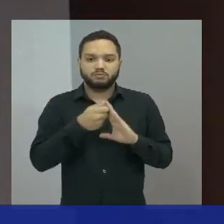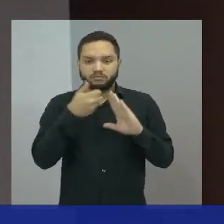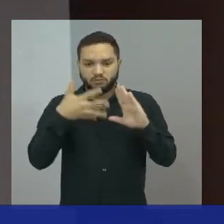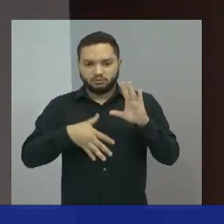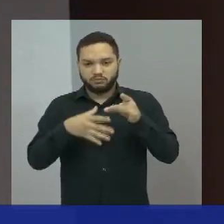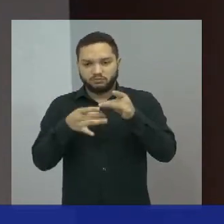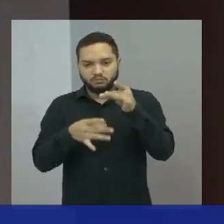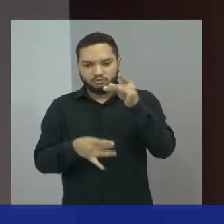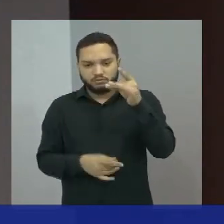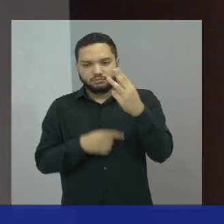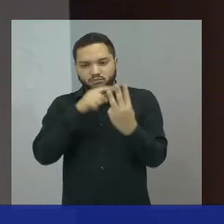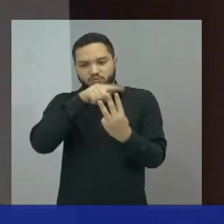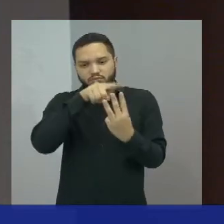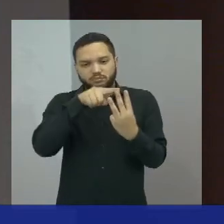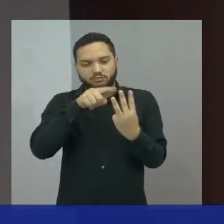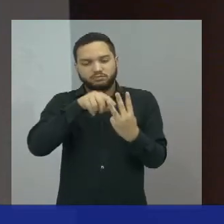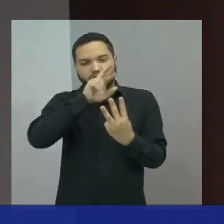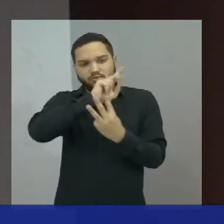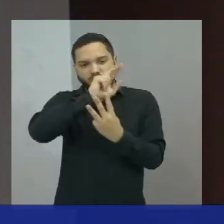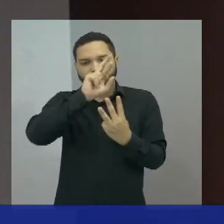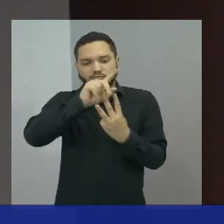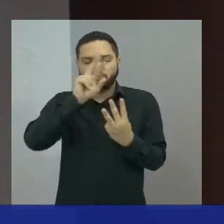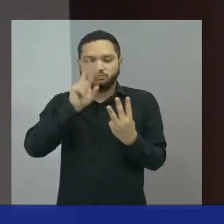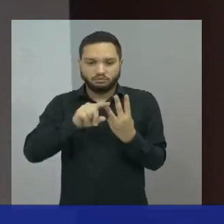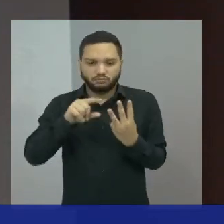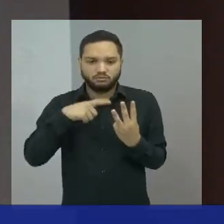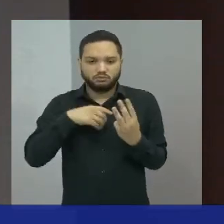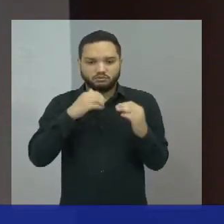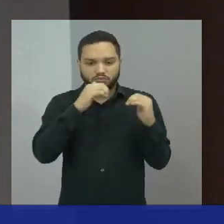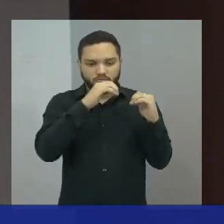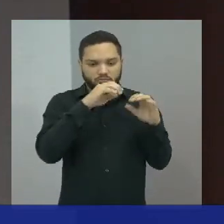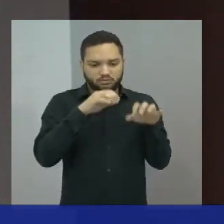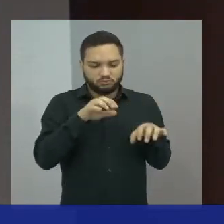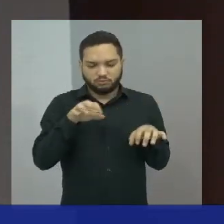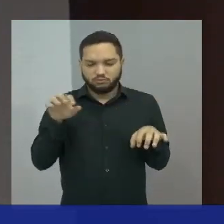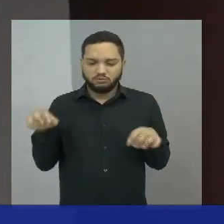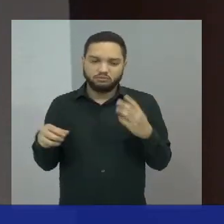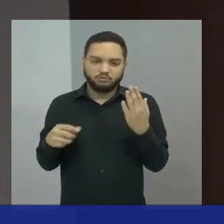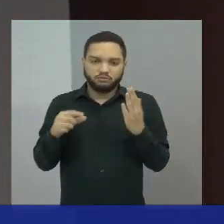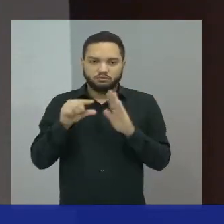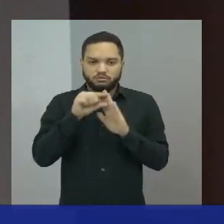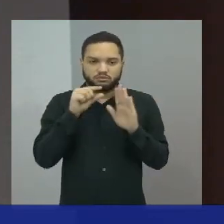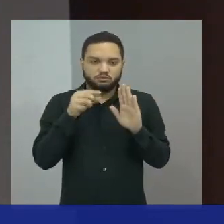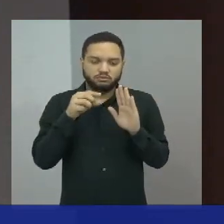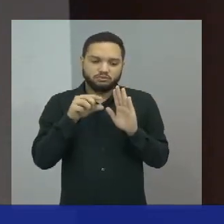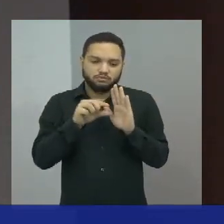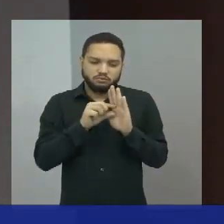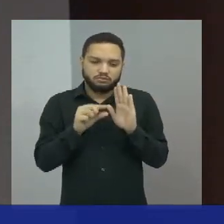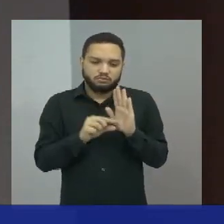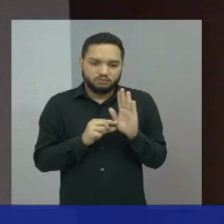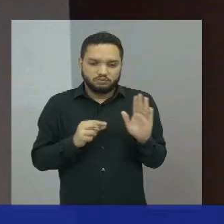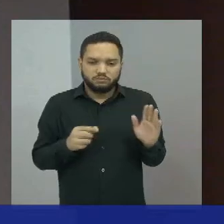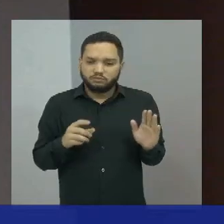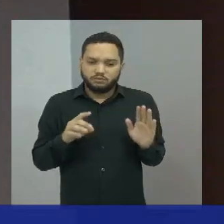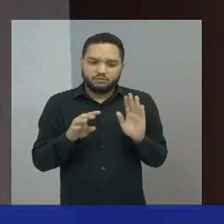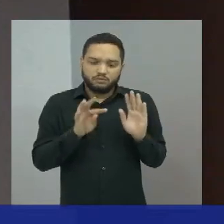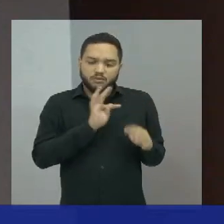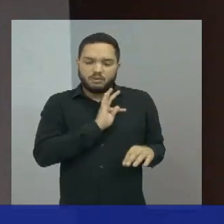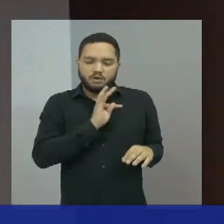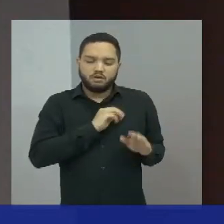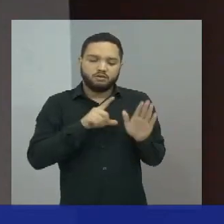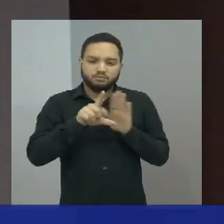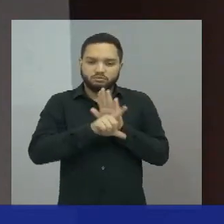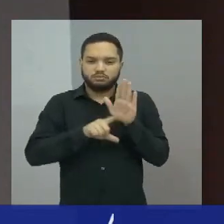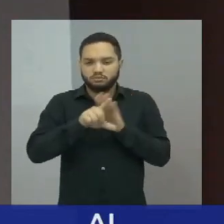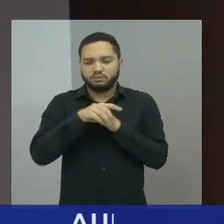caracterizadas essas 3 situações diferentes que hoje estão divididas em 3 artigos. Sugestões de técnica legislativa, que até